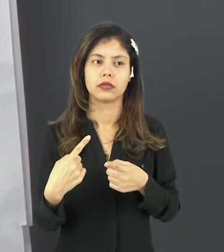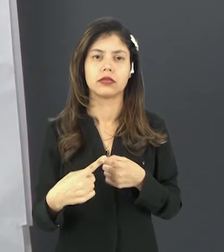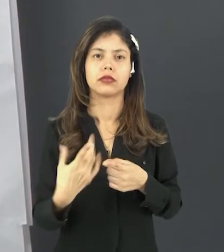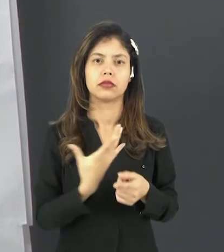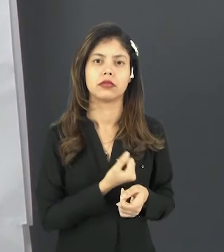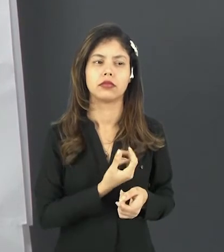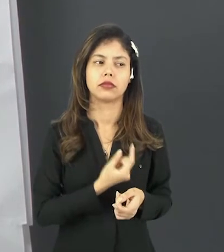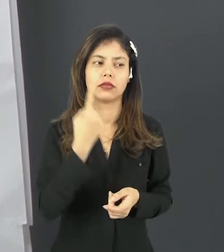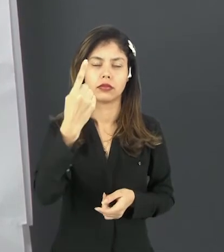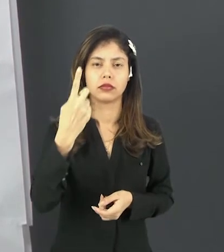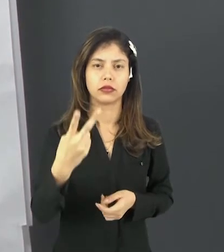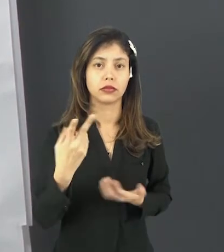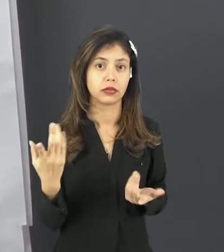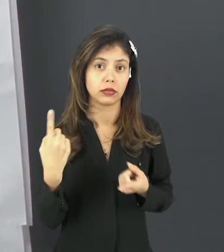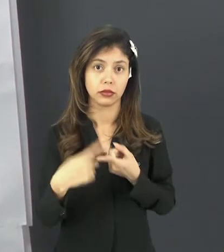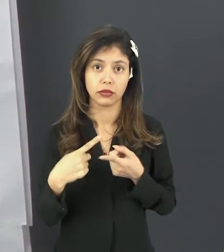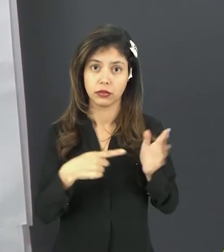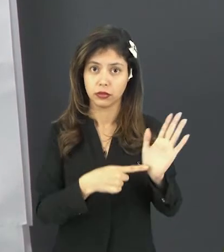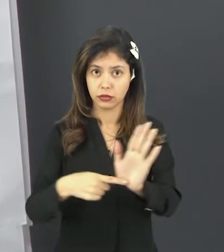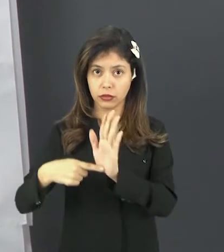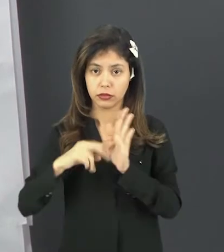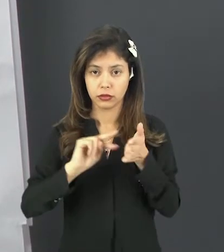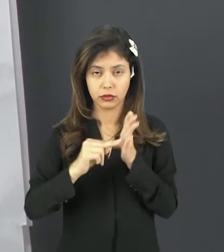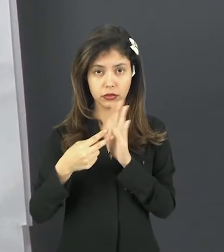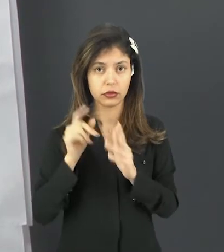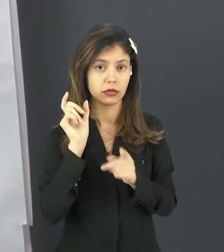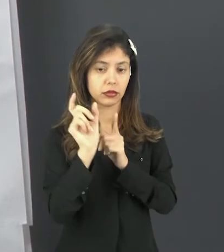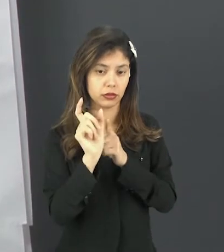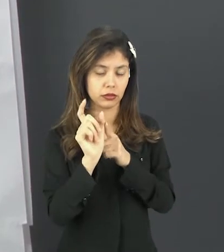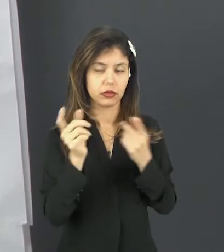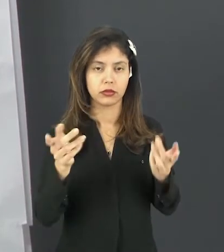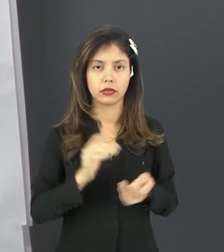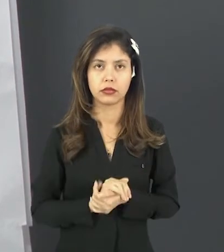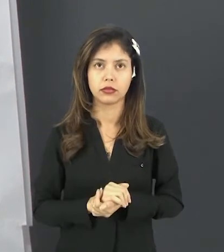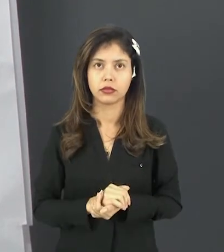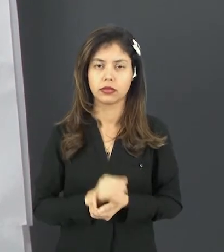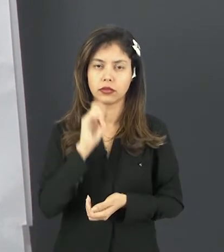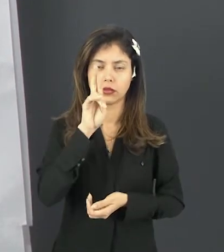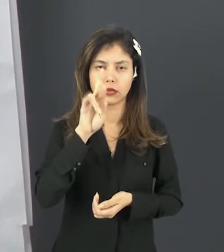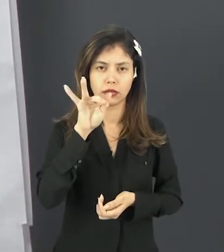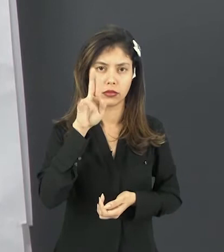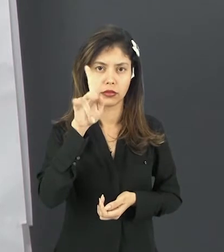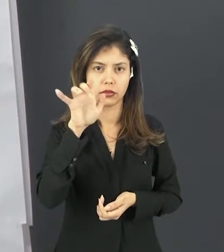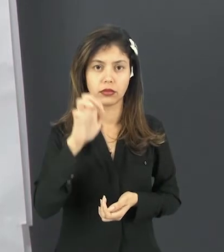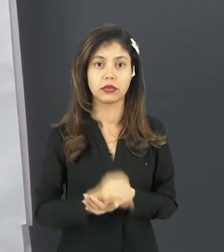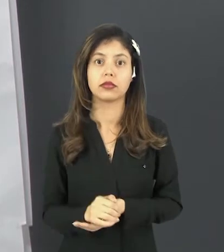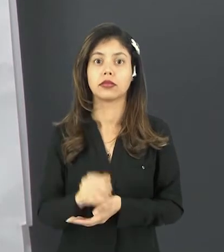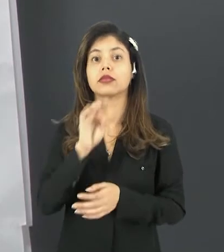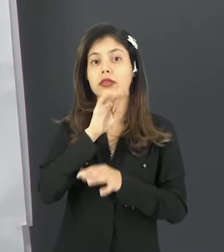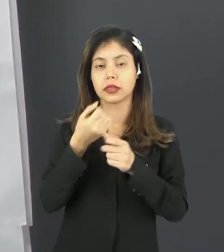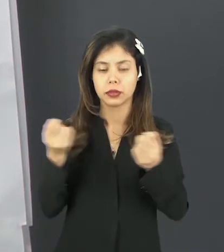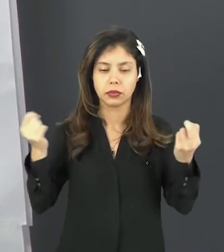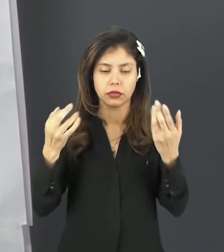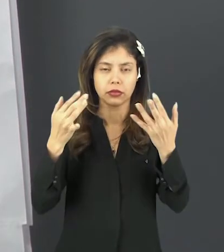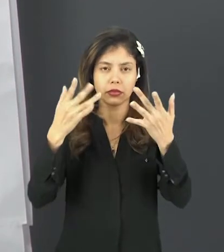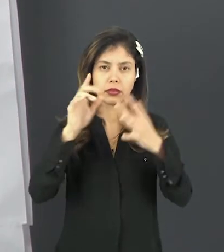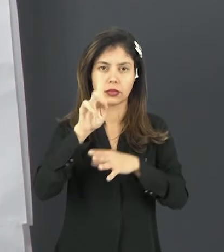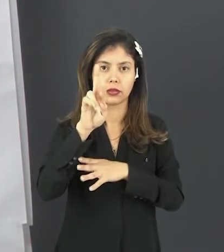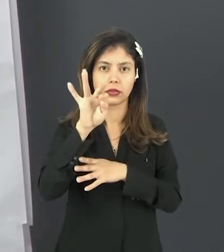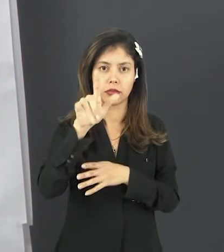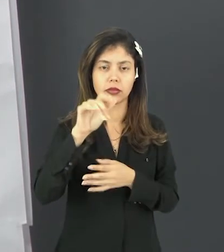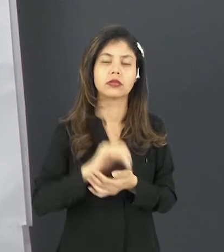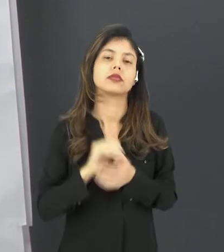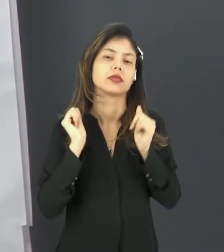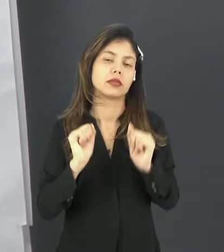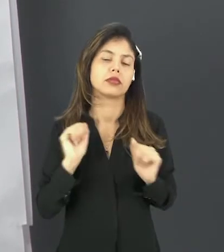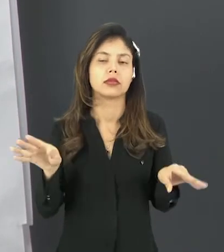ó? Porque mostra o significado da palavra brilhante, ó. Primeiro significado, que brilha. Eu posso também usar a